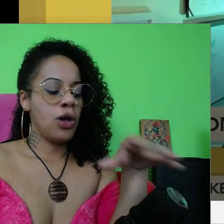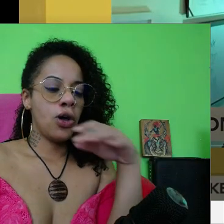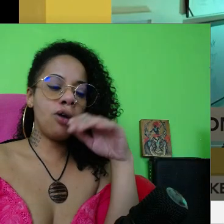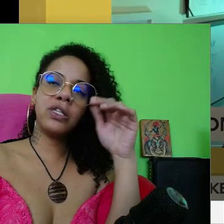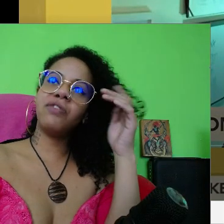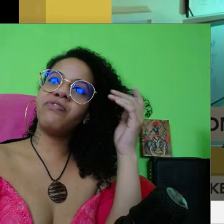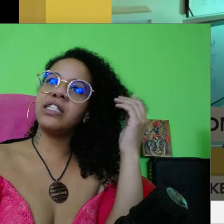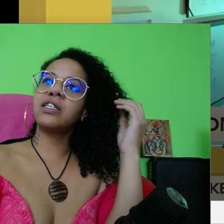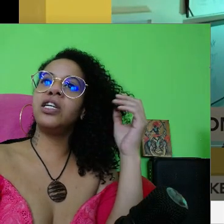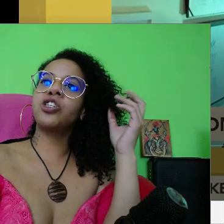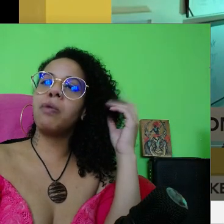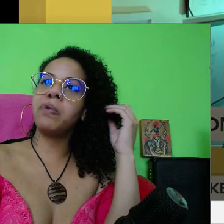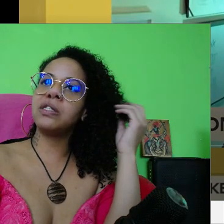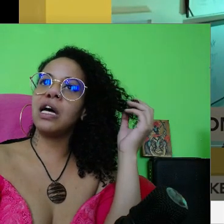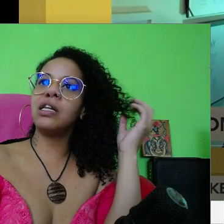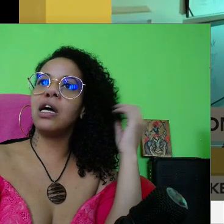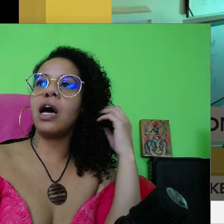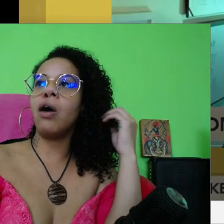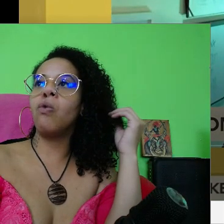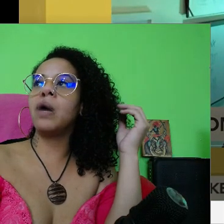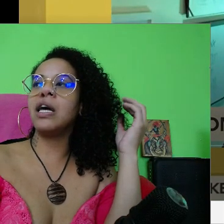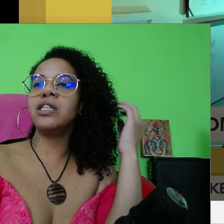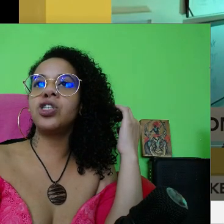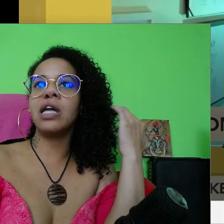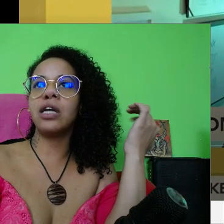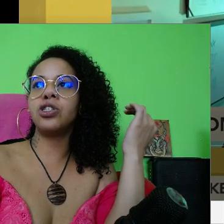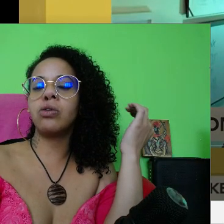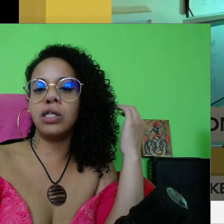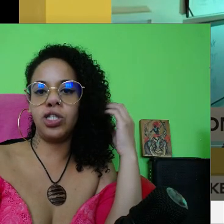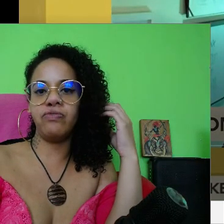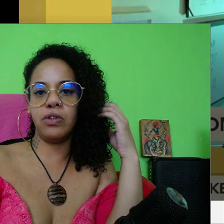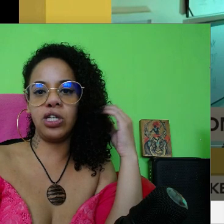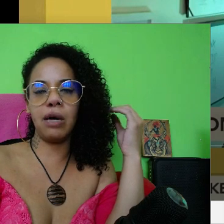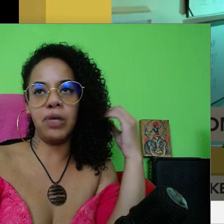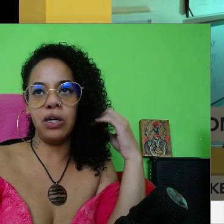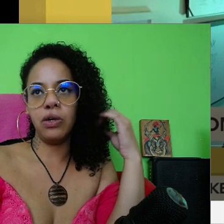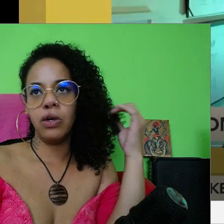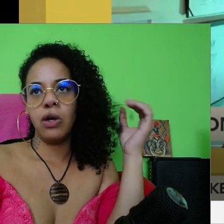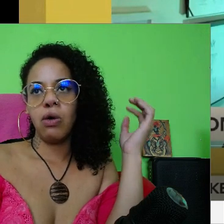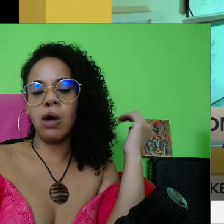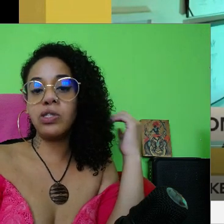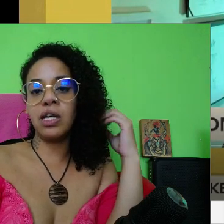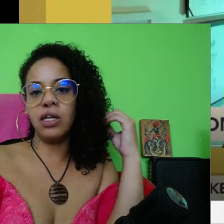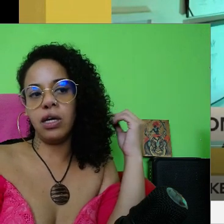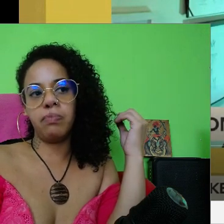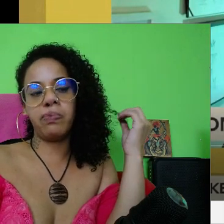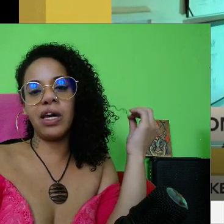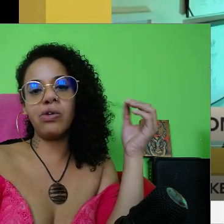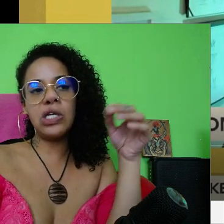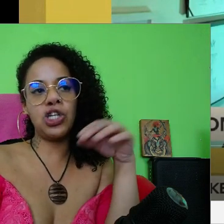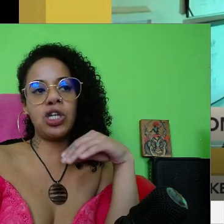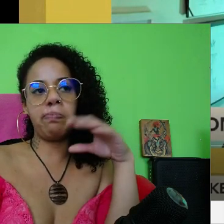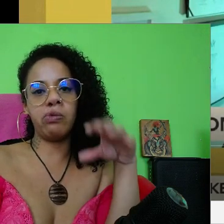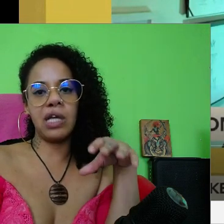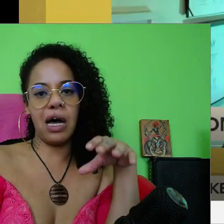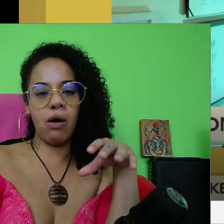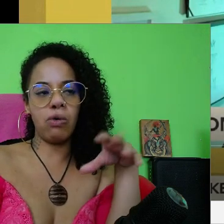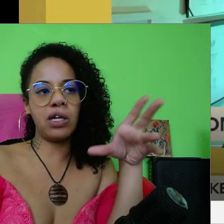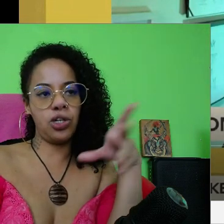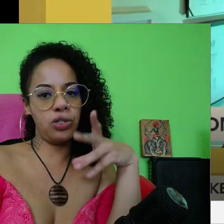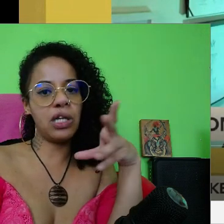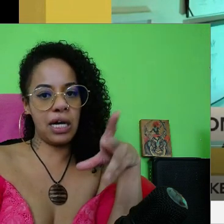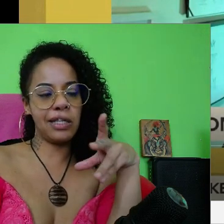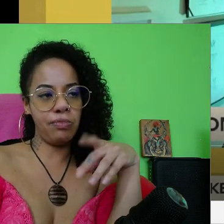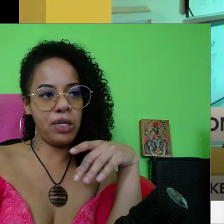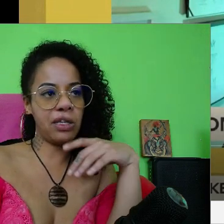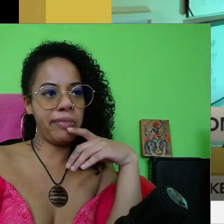como que se faz crítica pesada a uma entidade coletiva diga-me qual seria porque quando a gente aponta